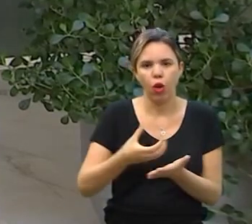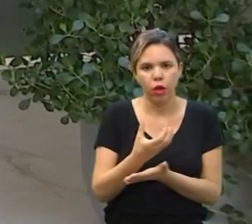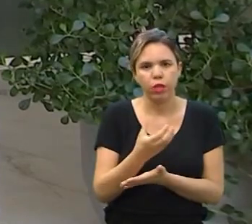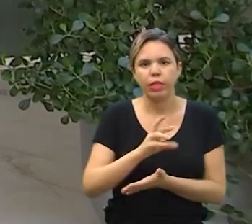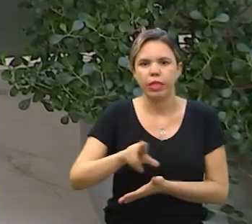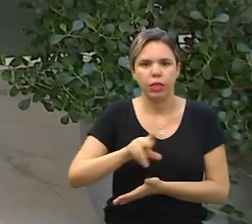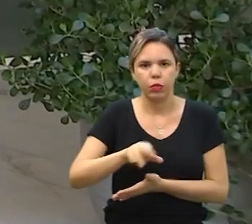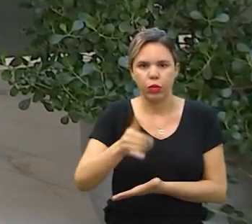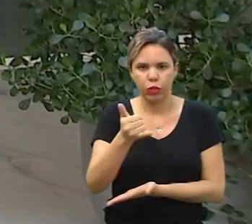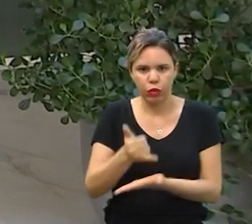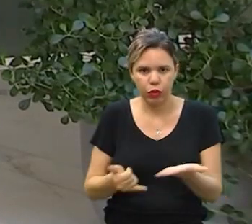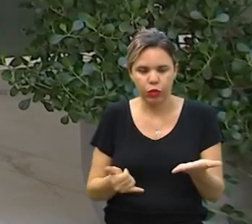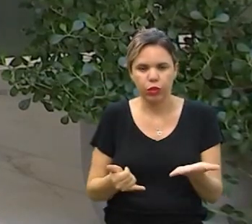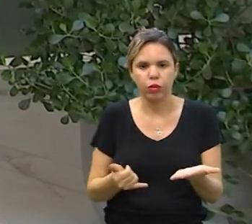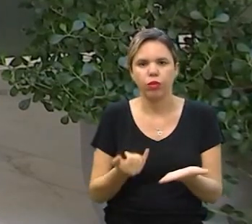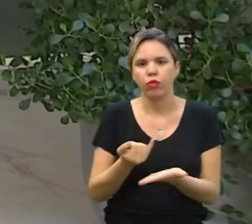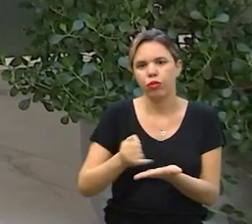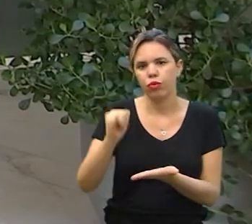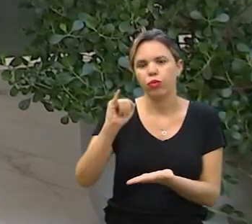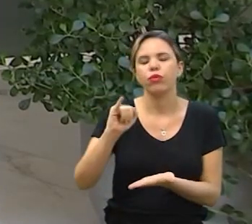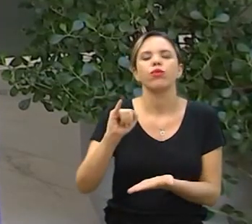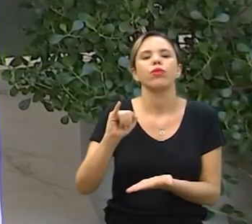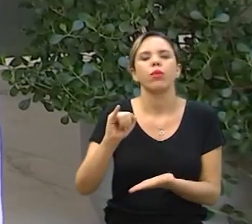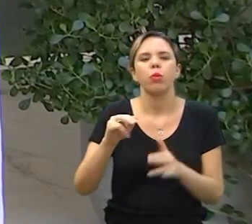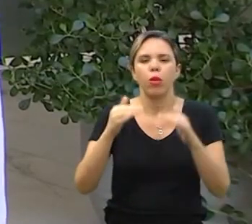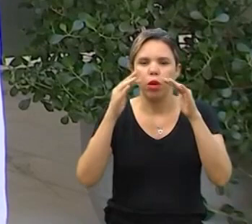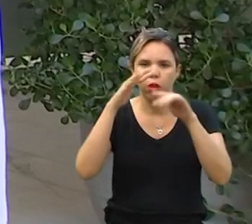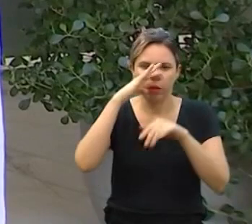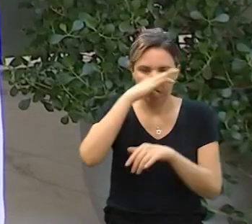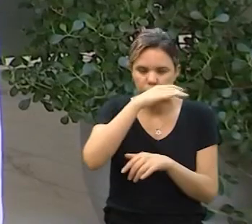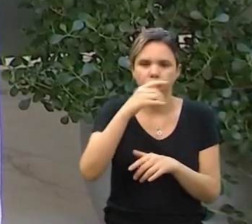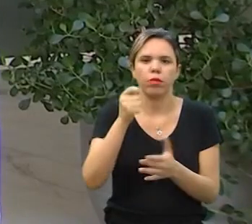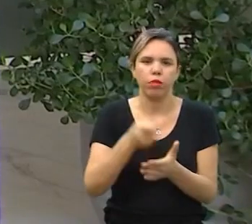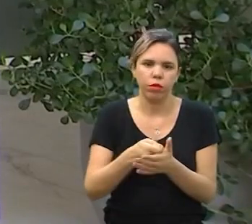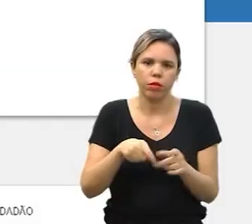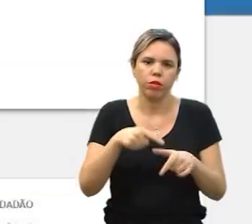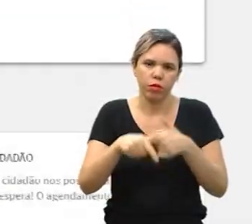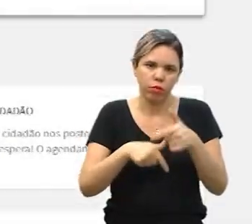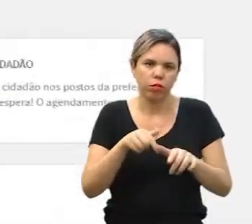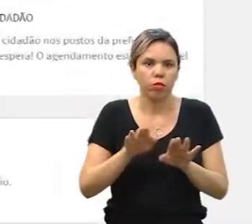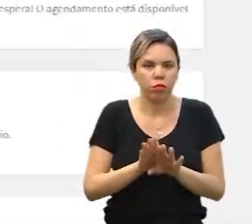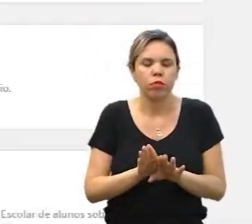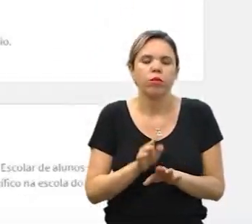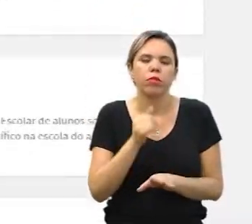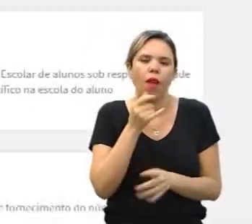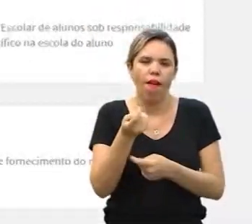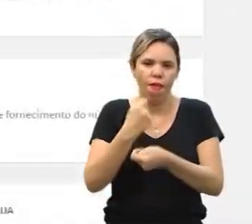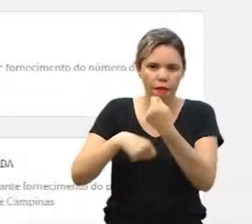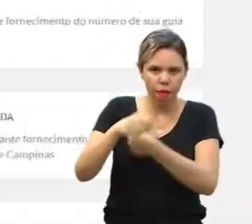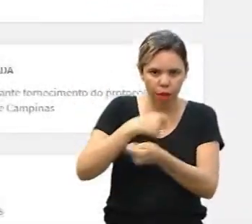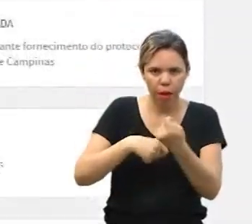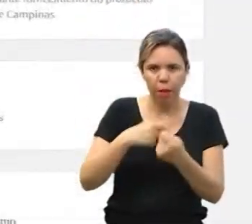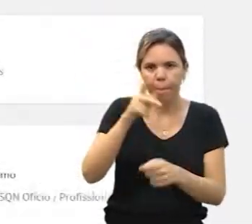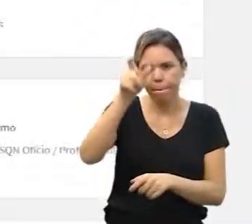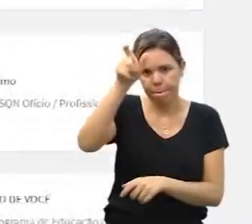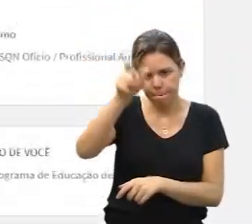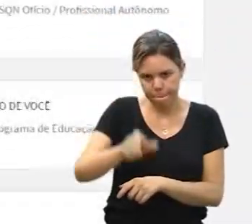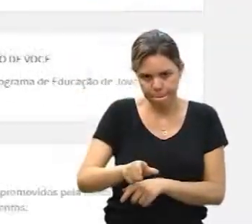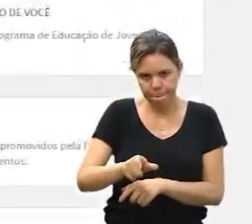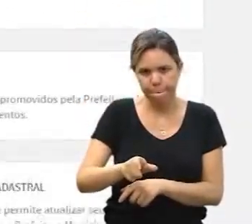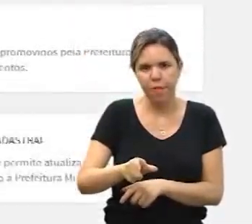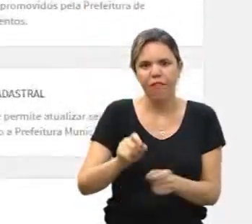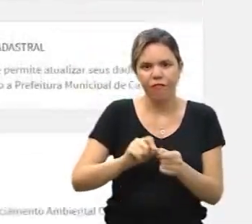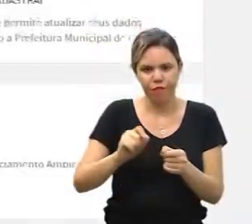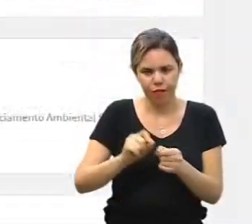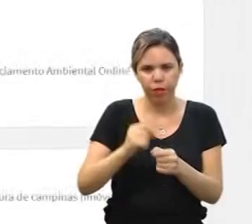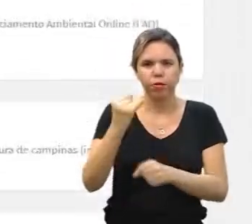tributários e autos de infração em decorrência de descumprimento da obrigação acessória. E olha só, as negociações para a pessoa física